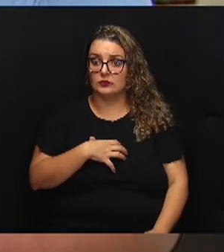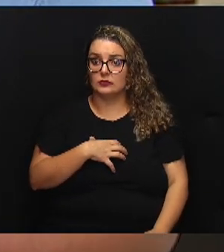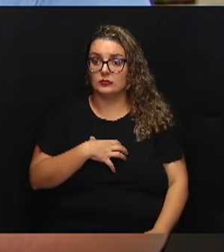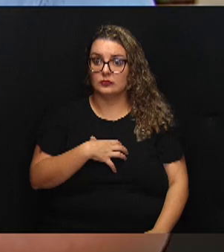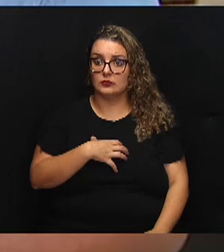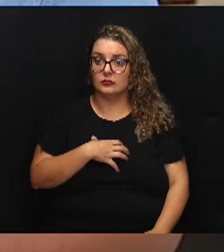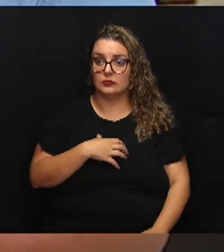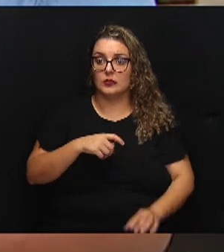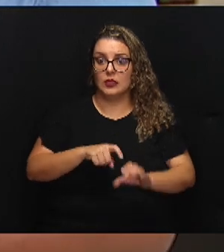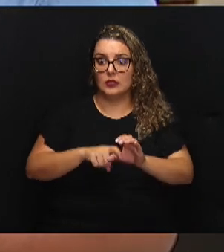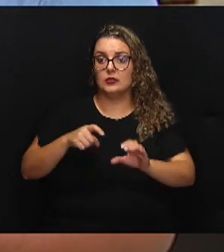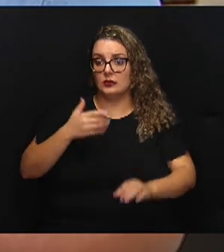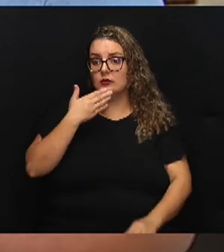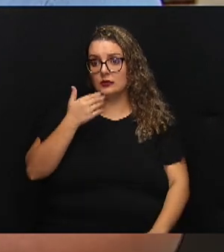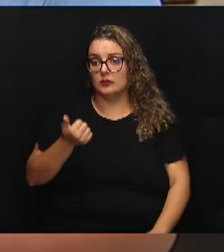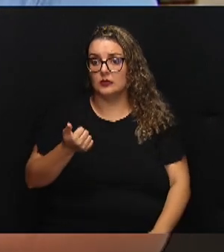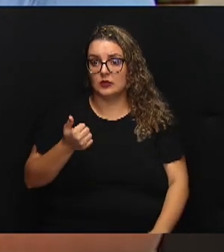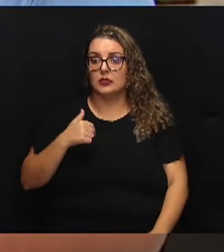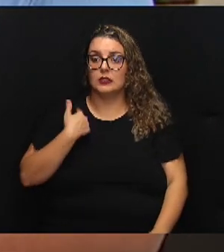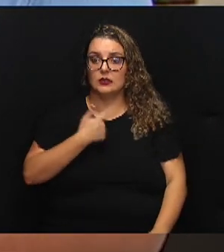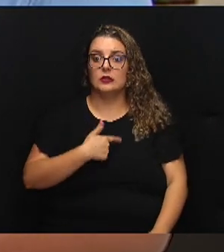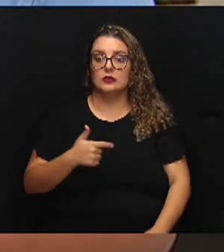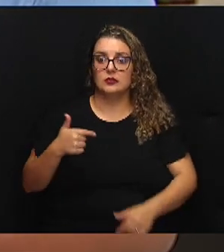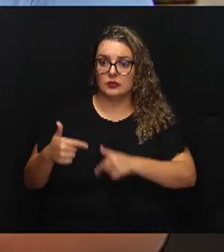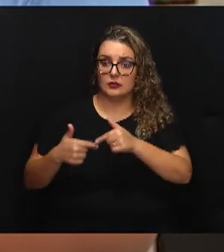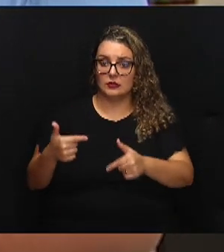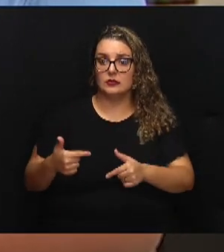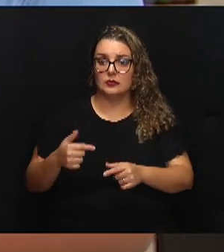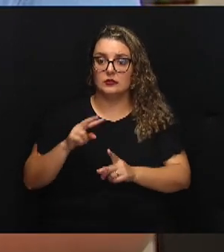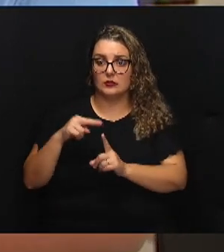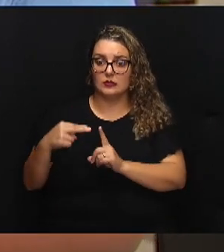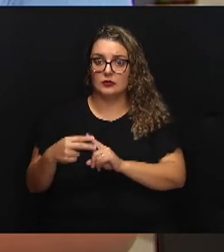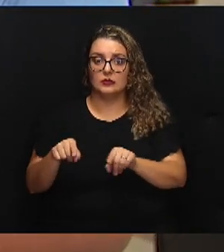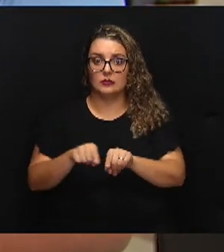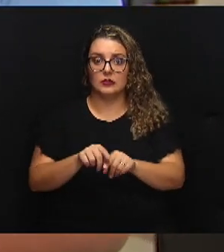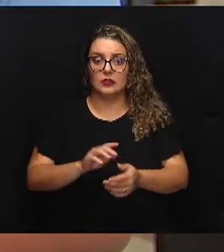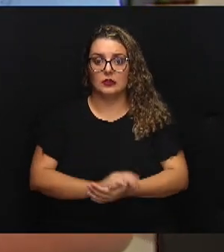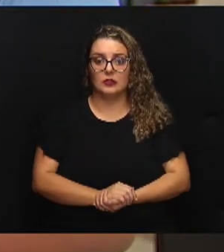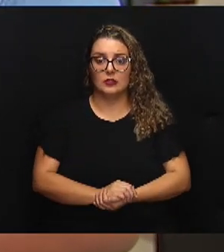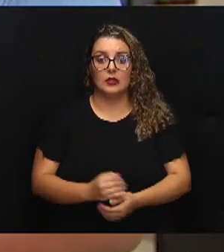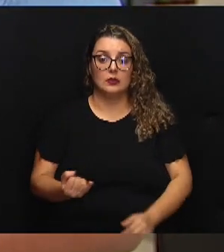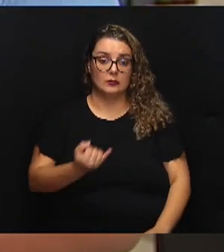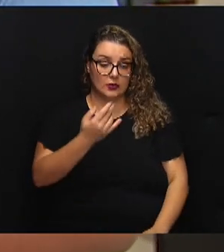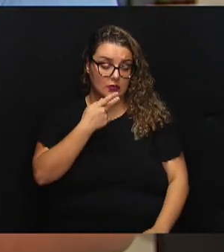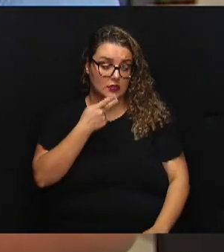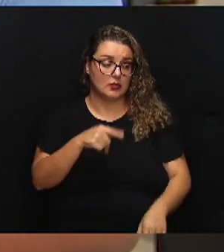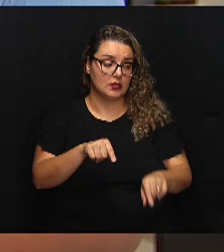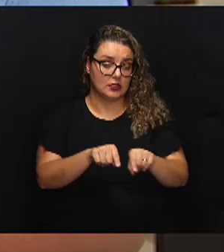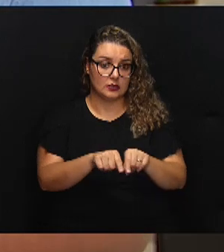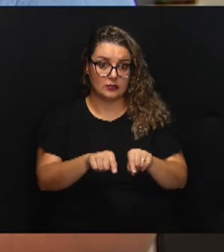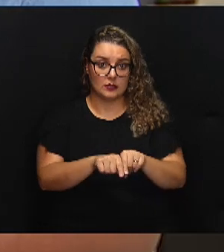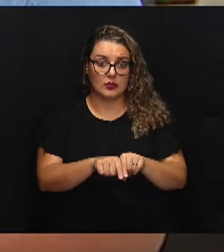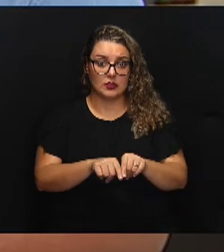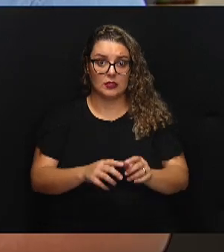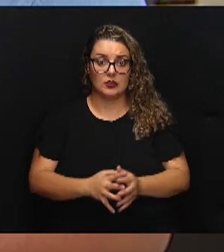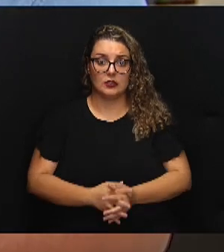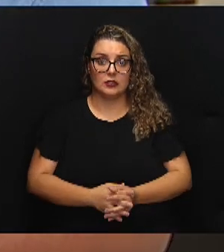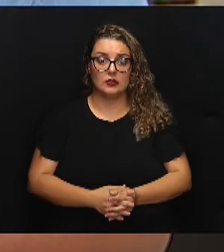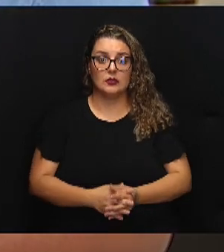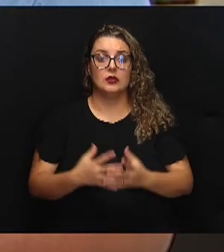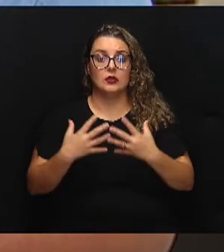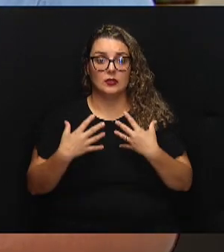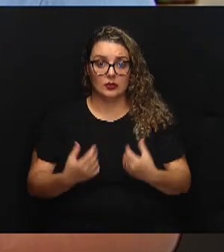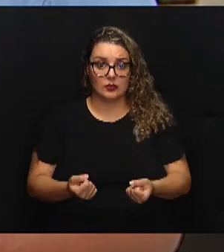de autonomia melhor. Então a gente tem que trabalhar esse aspecto. Importante destacar também que são aceitos